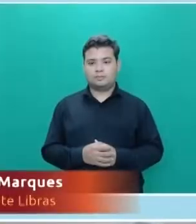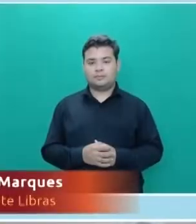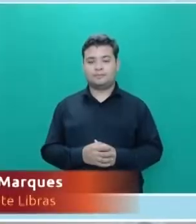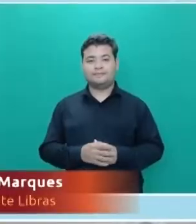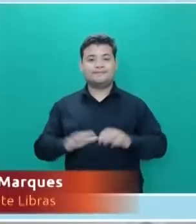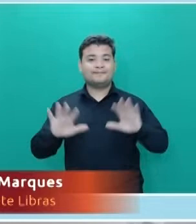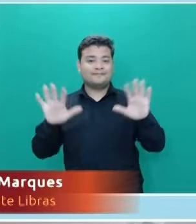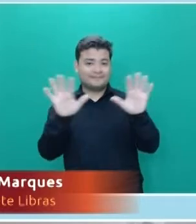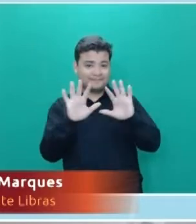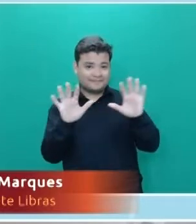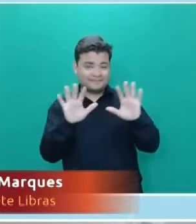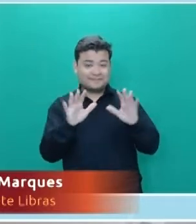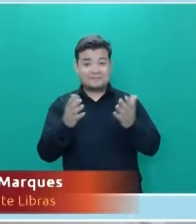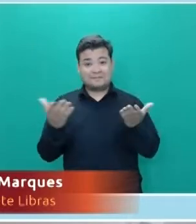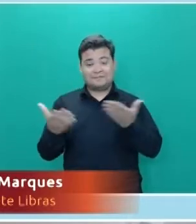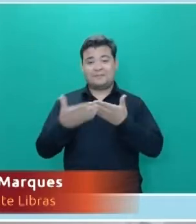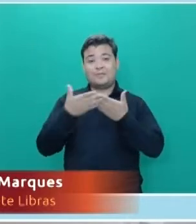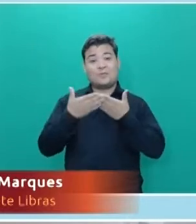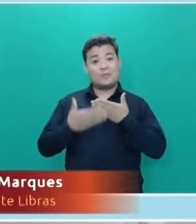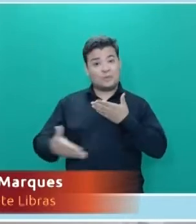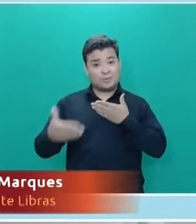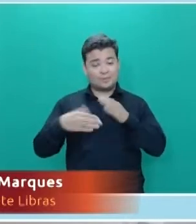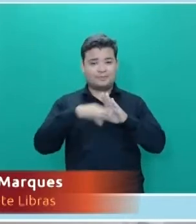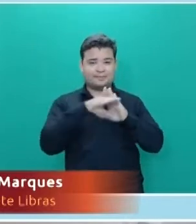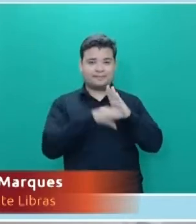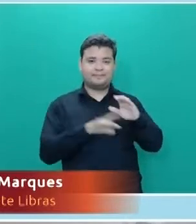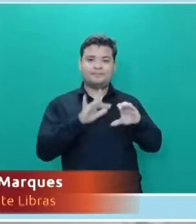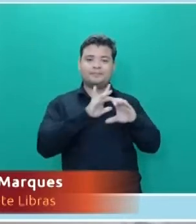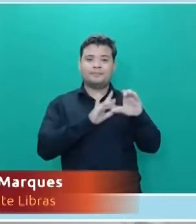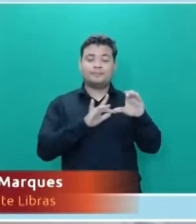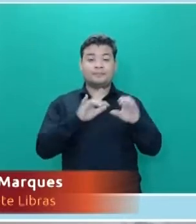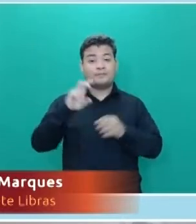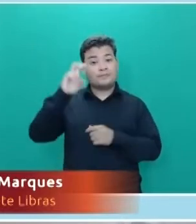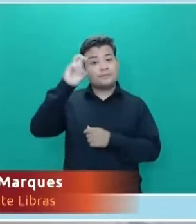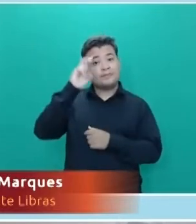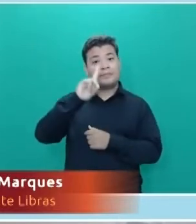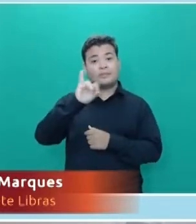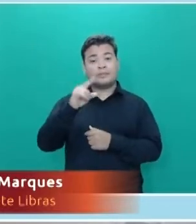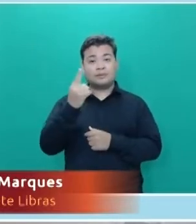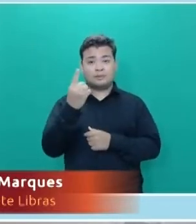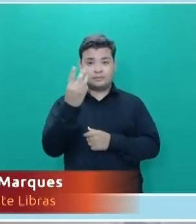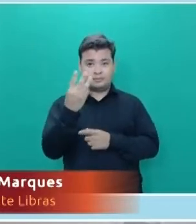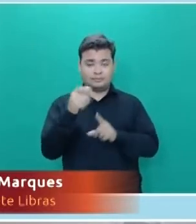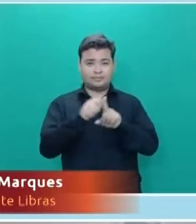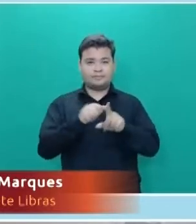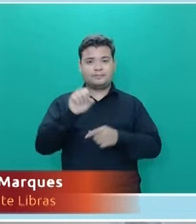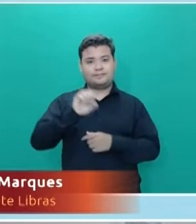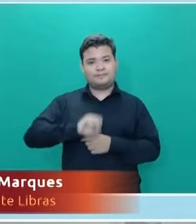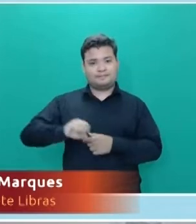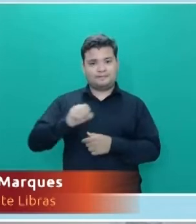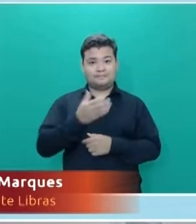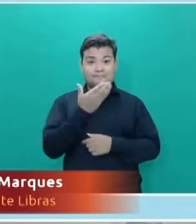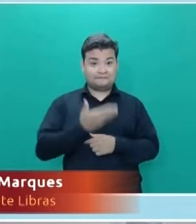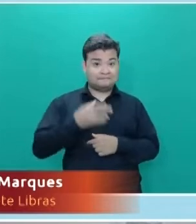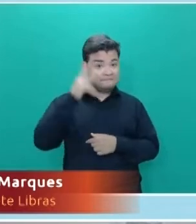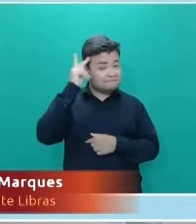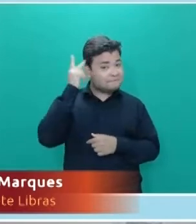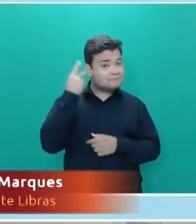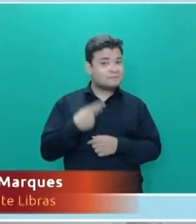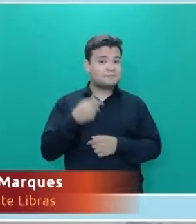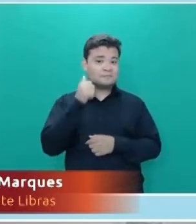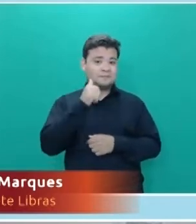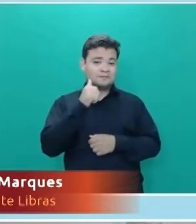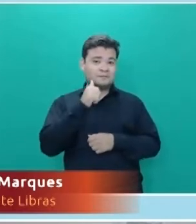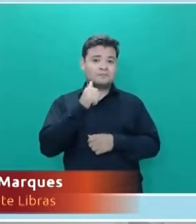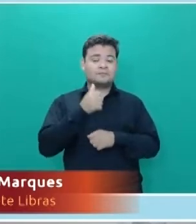Olá, está começando o Conexões dessa quinta-feira, dia 13 de outubro. Eu sou a Camila Maia, uma mulher branca, de cabelos escuros